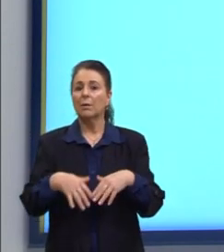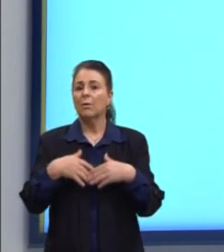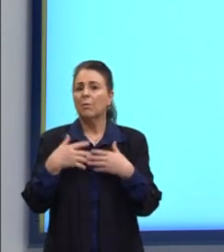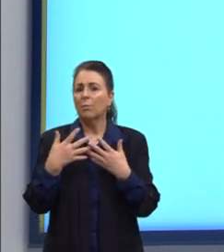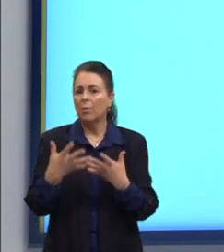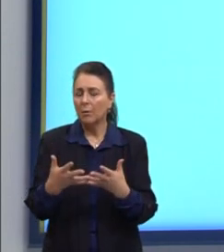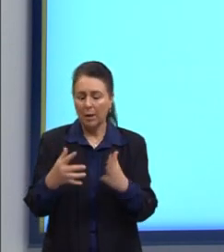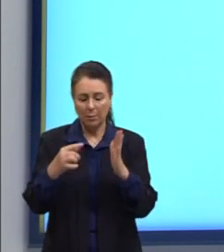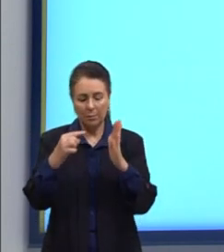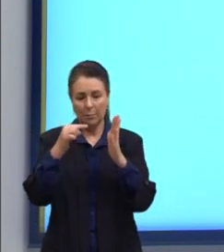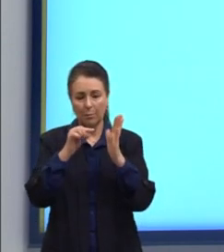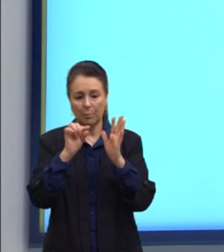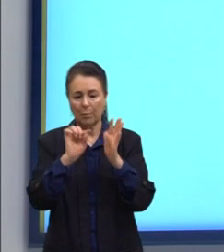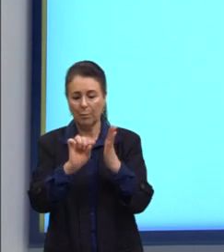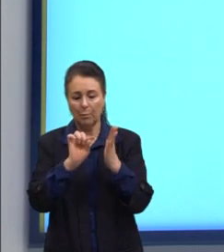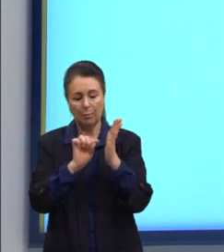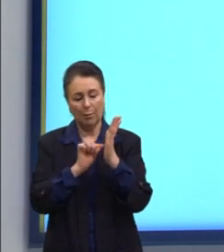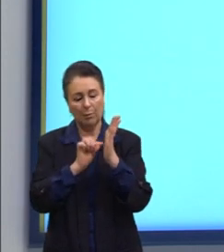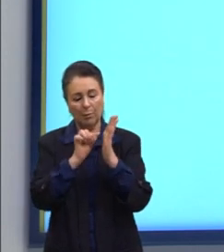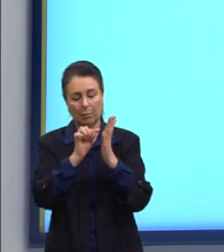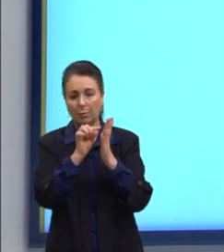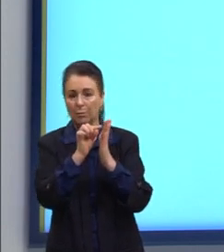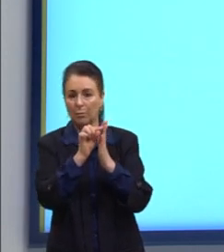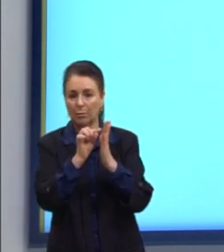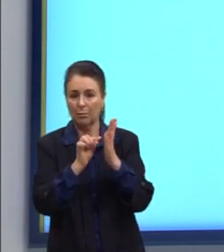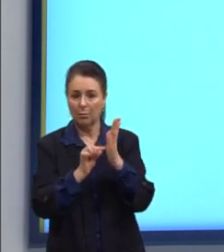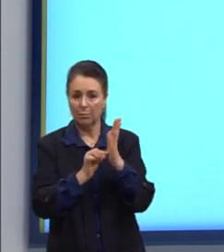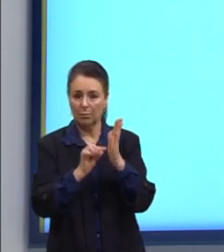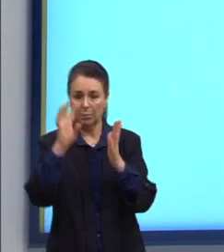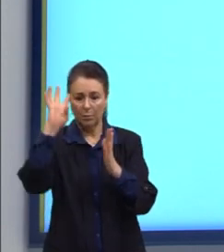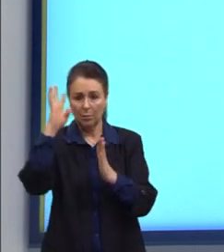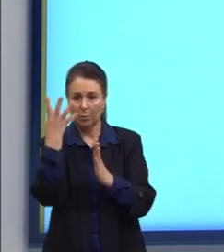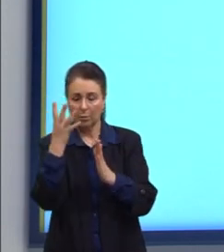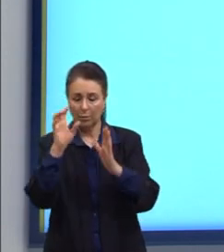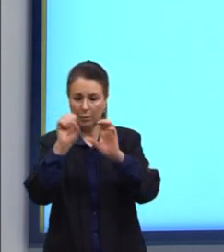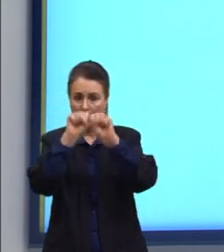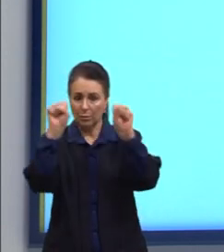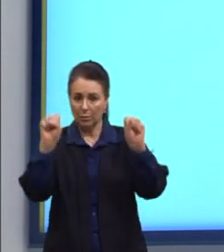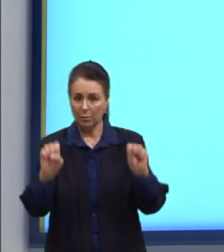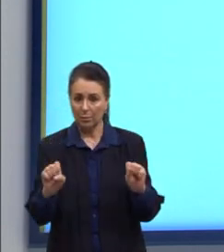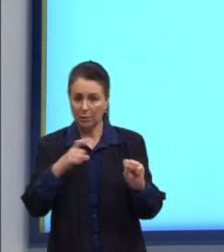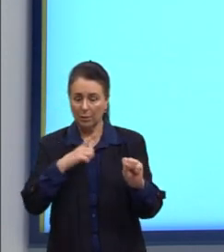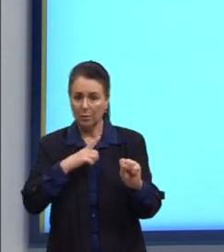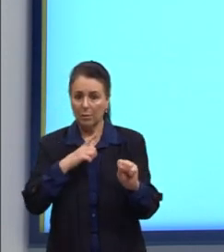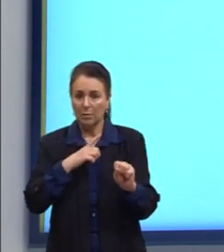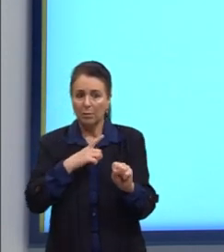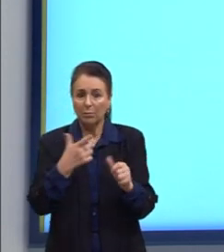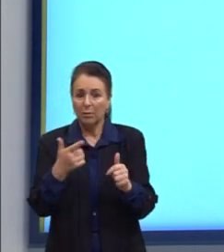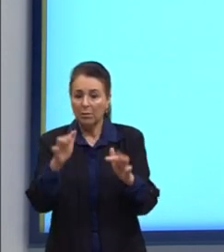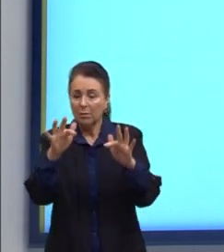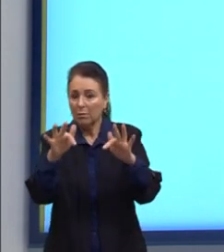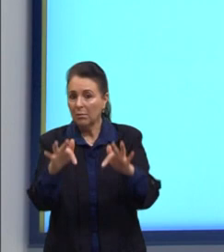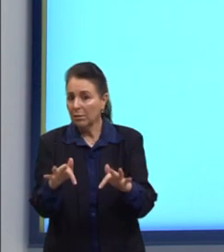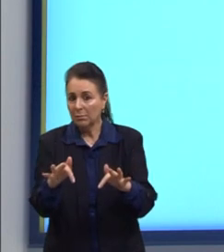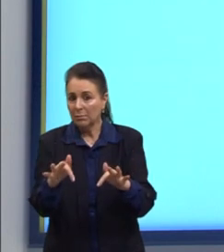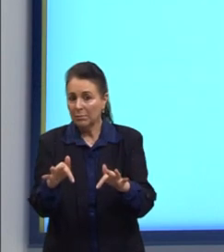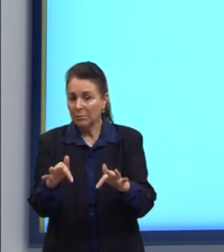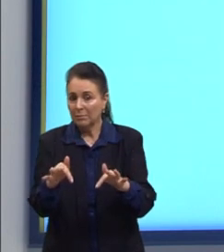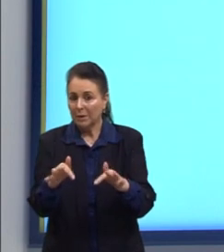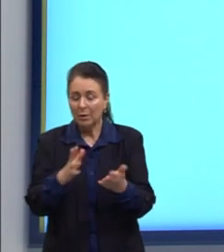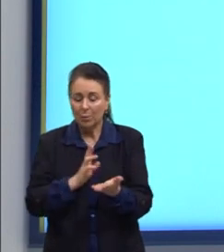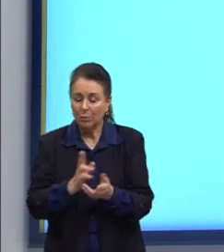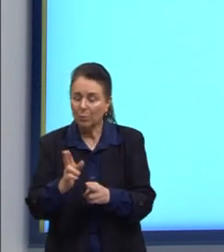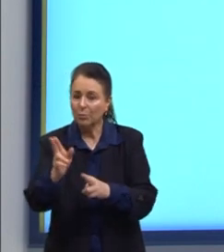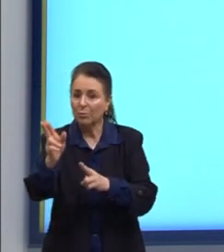ponto que vai ser solução do sistema tá então a gente diz que ele possui infinitas soluções eu não consigo numerar